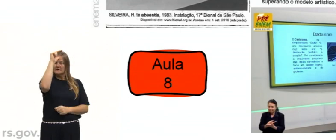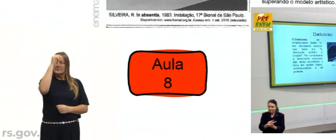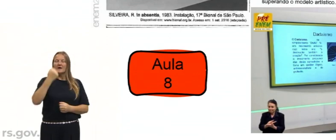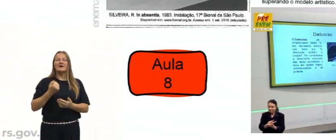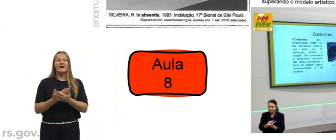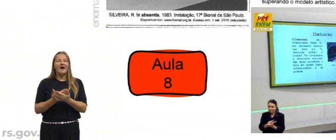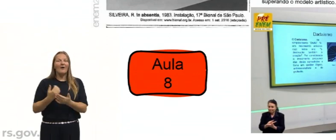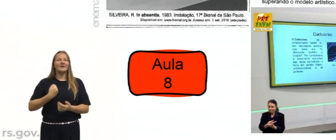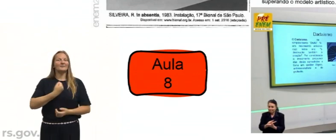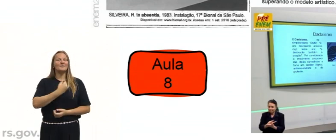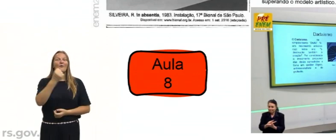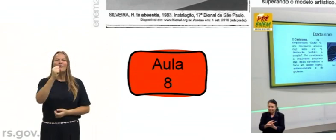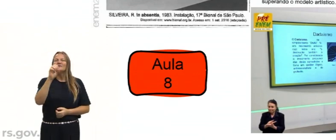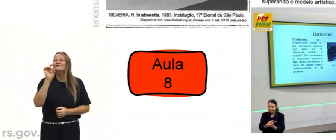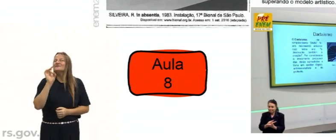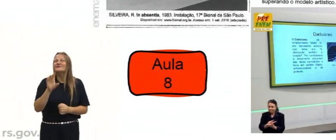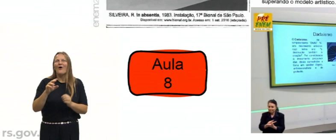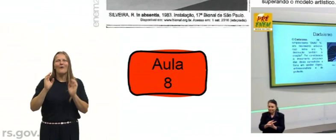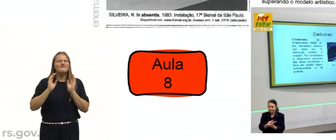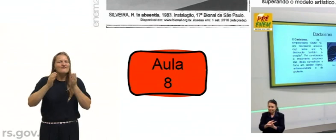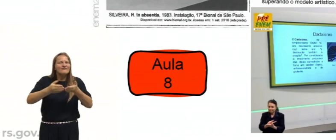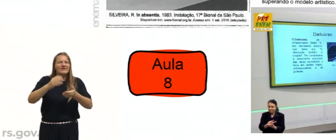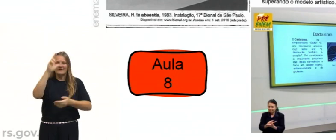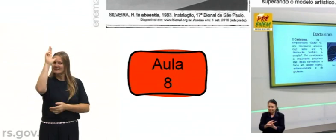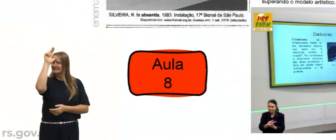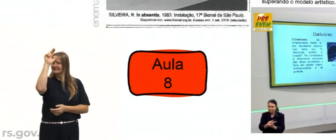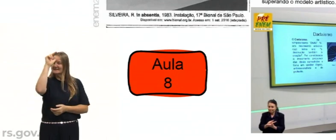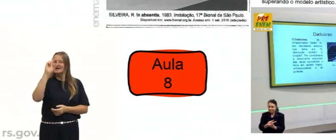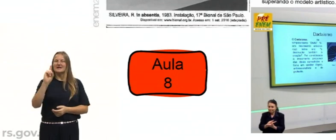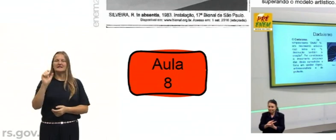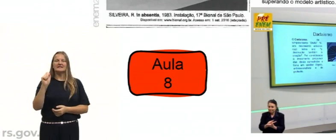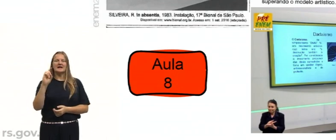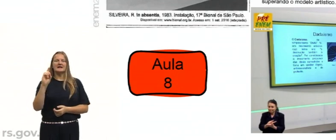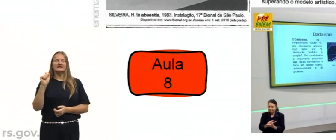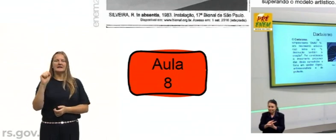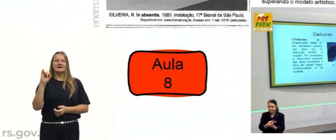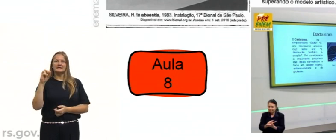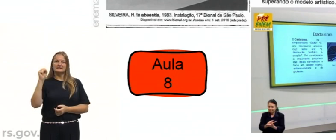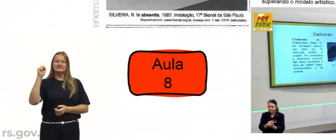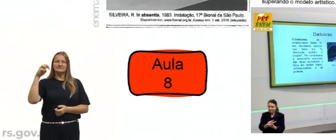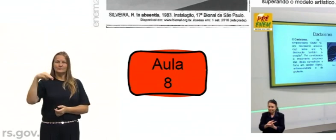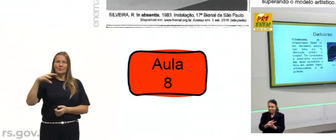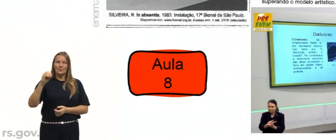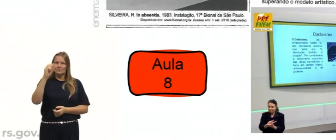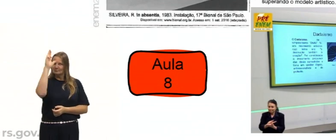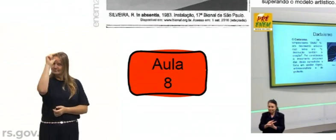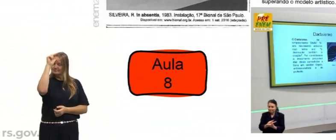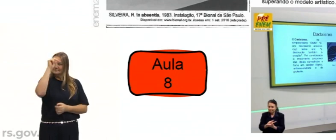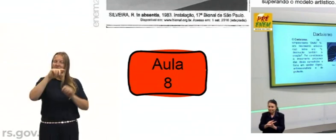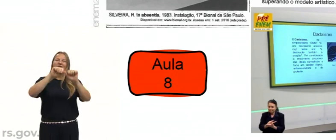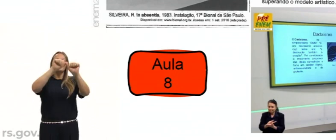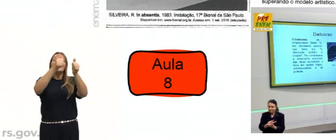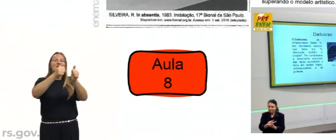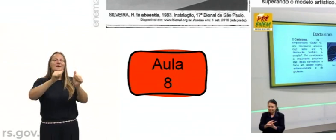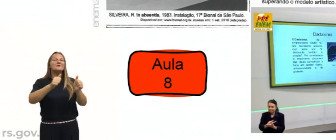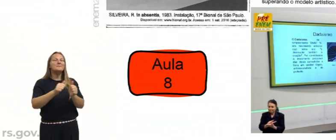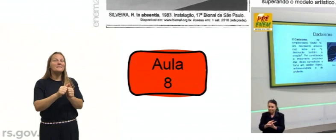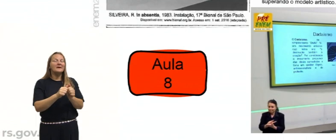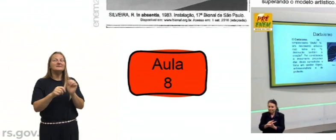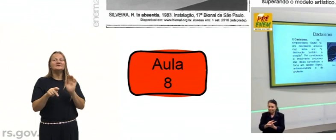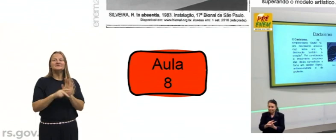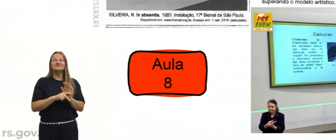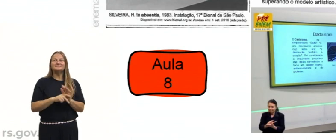de arte e uma coisa que é interessante é que imagem que aparece na questão